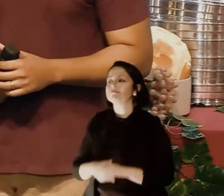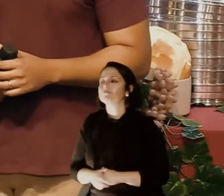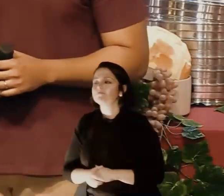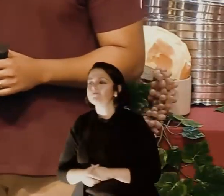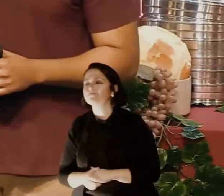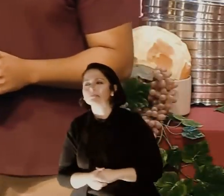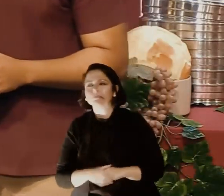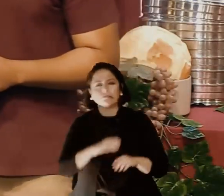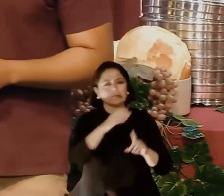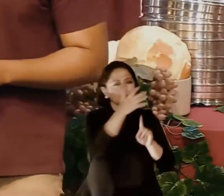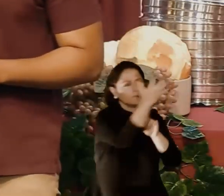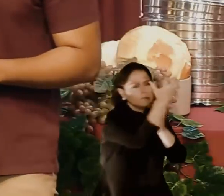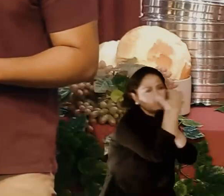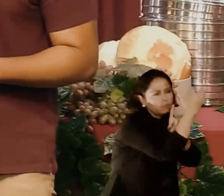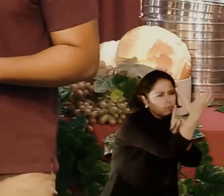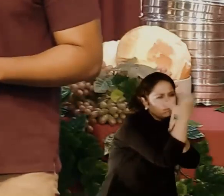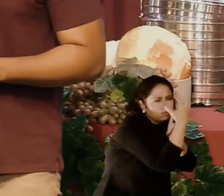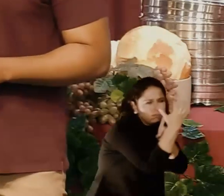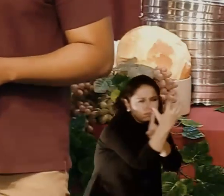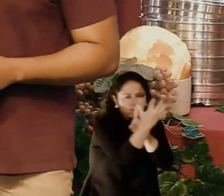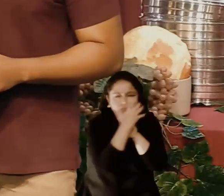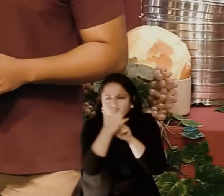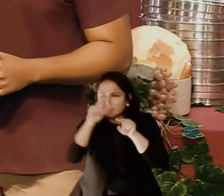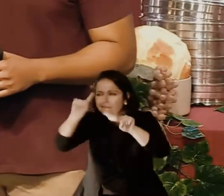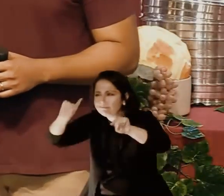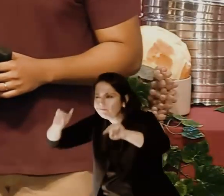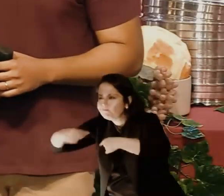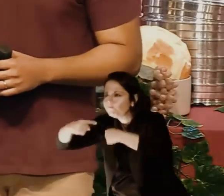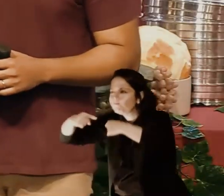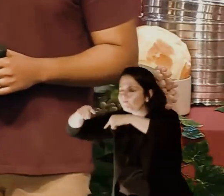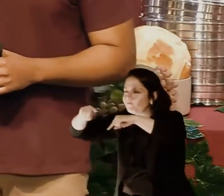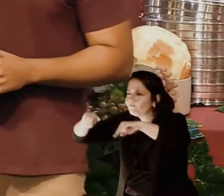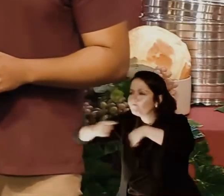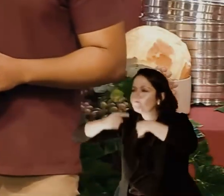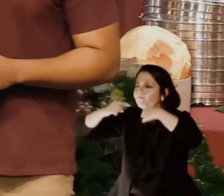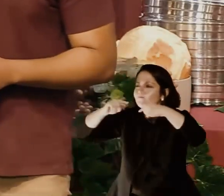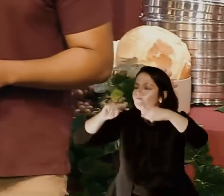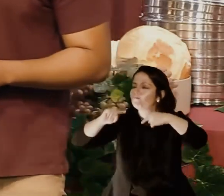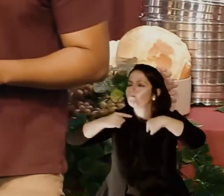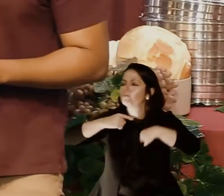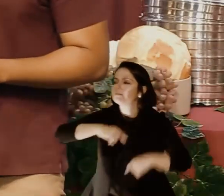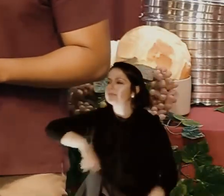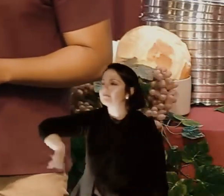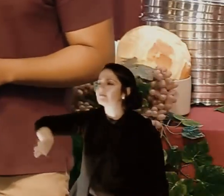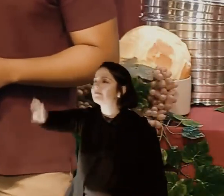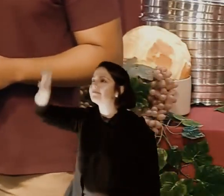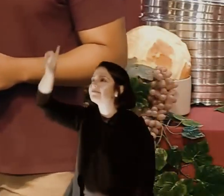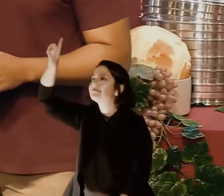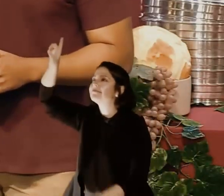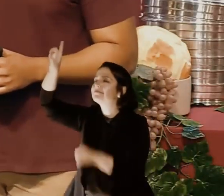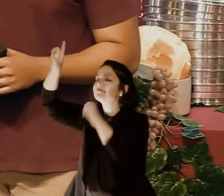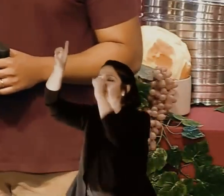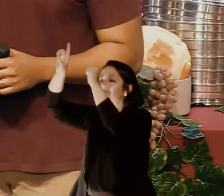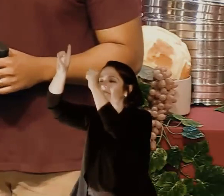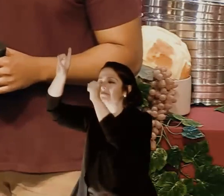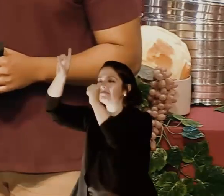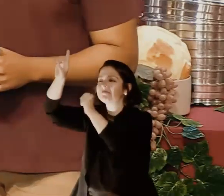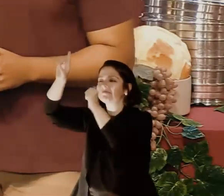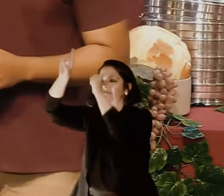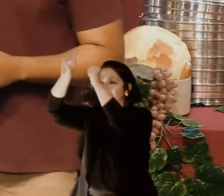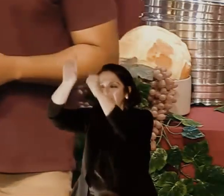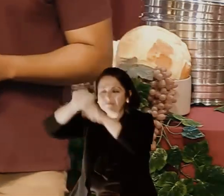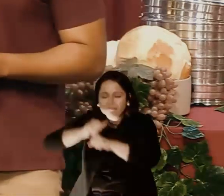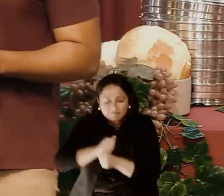Se o mal se levanta, estás sobre todos, com teu poder vens